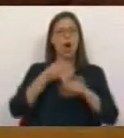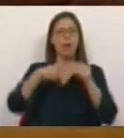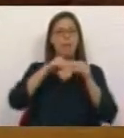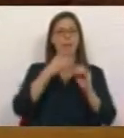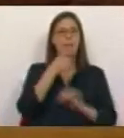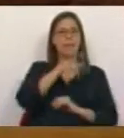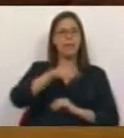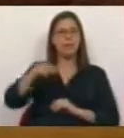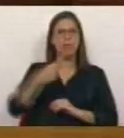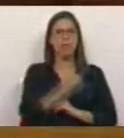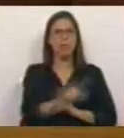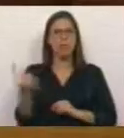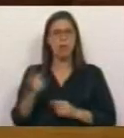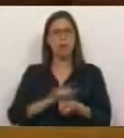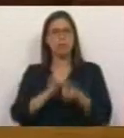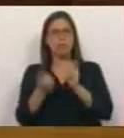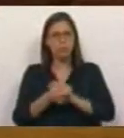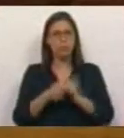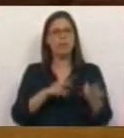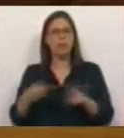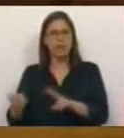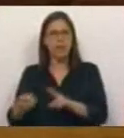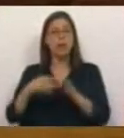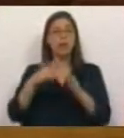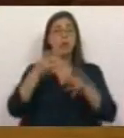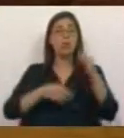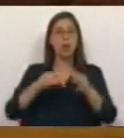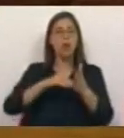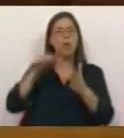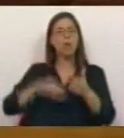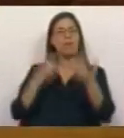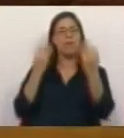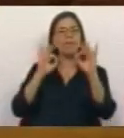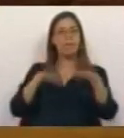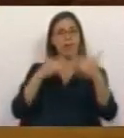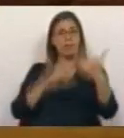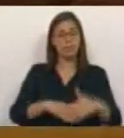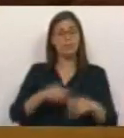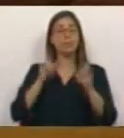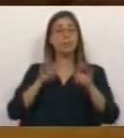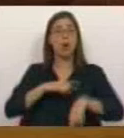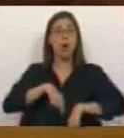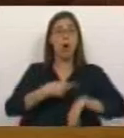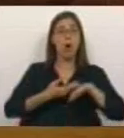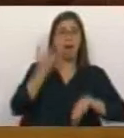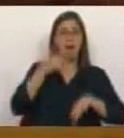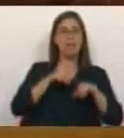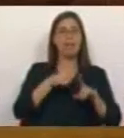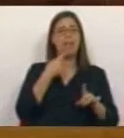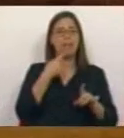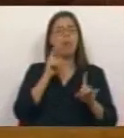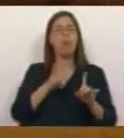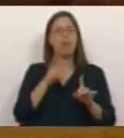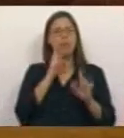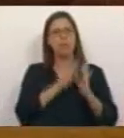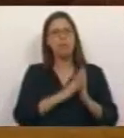horas individual e alterar o regime jurídico da contratação a termo. E começando pelo banco de horas, de facto, nós temos vindo